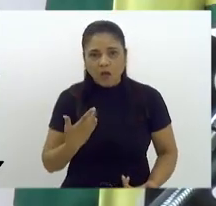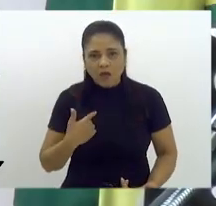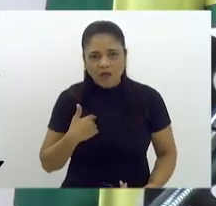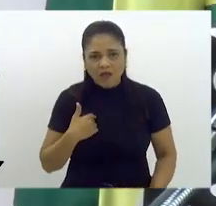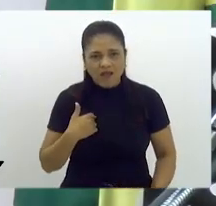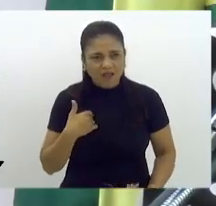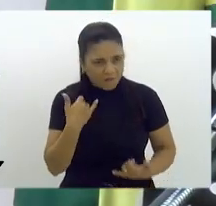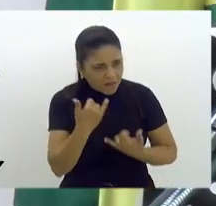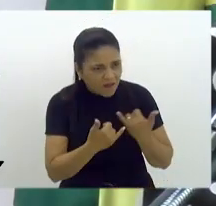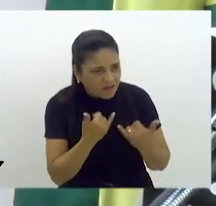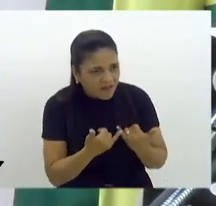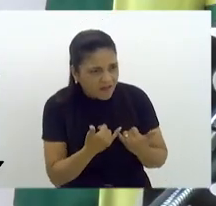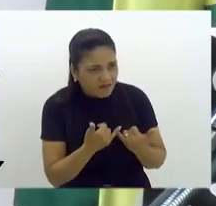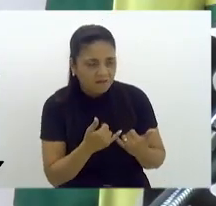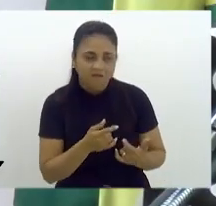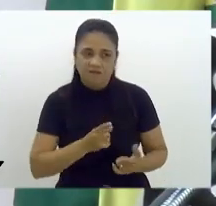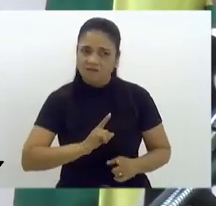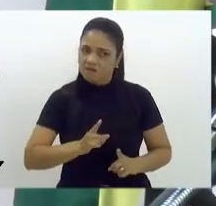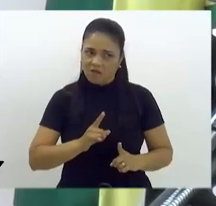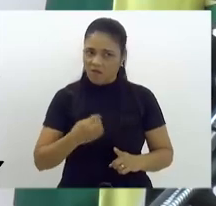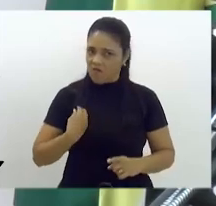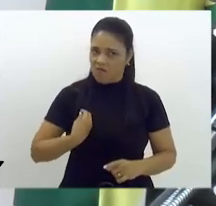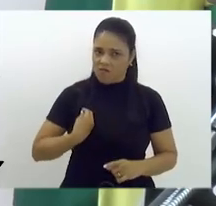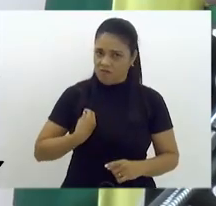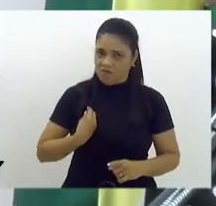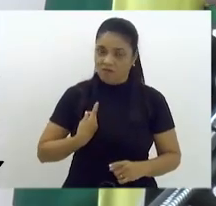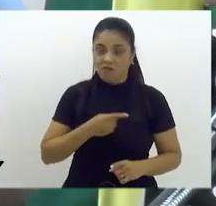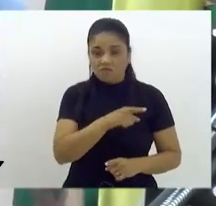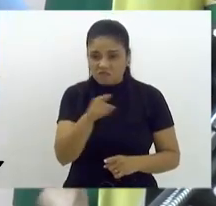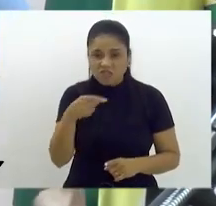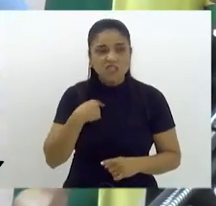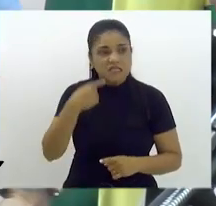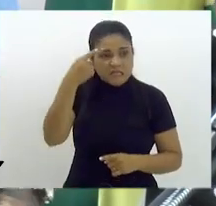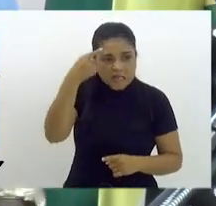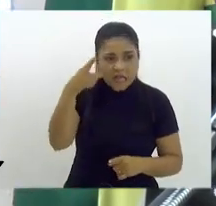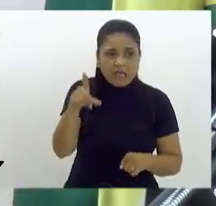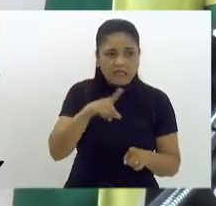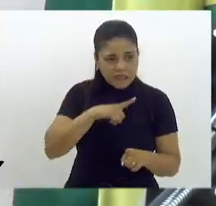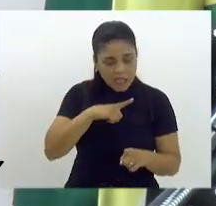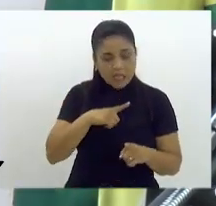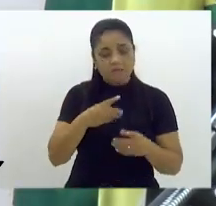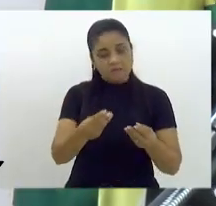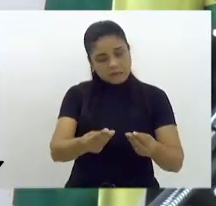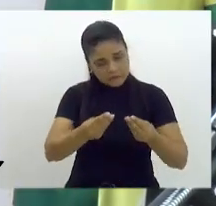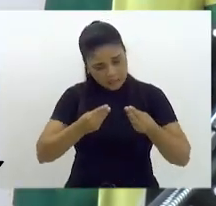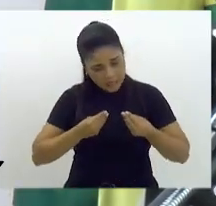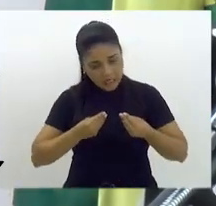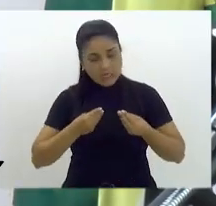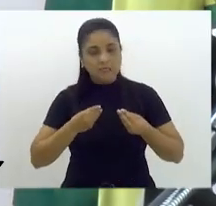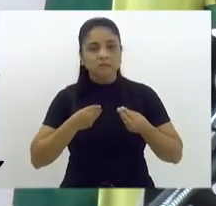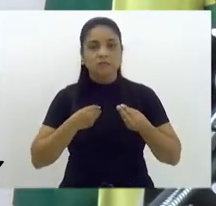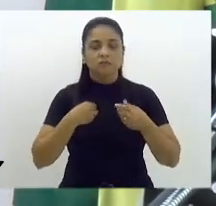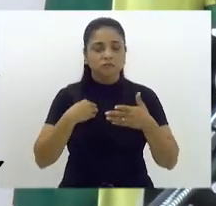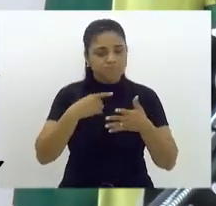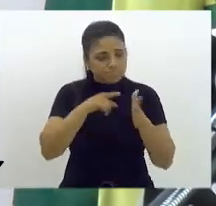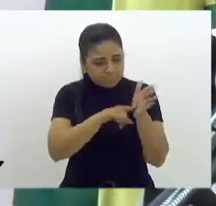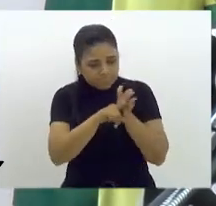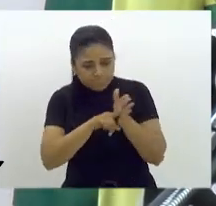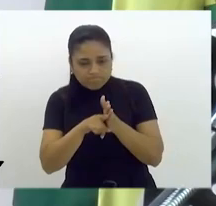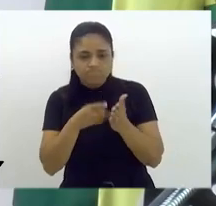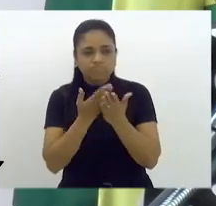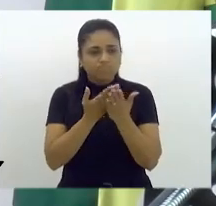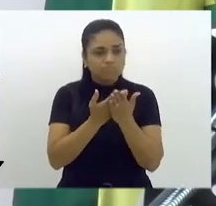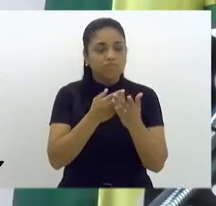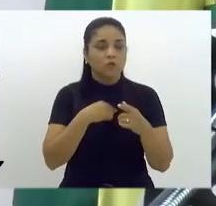é brincadeira isso que a gente tá vivendo então eu peço a todos aqui o que vocês tiverem de ideia trazer realmente para gente que a gente vai abraçar mas a minha ideia é não